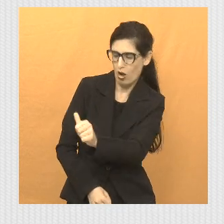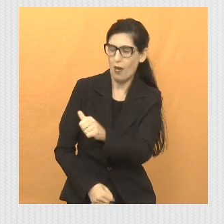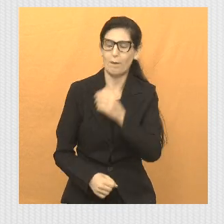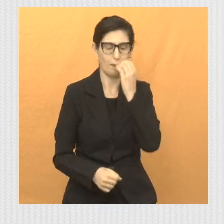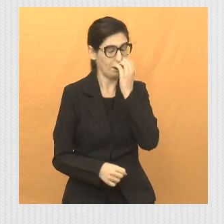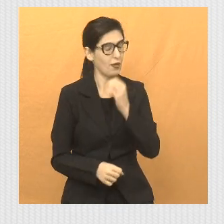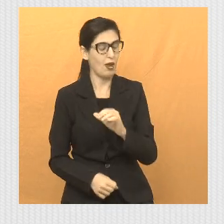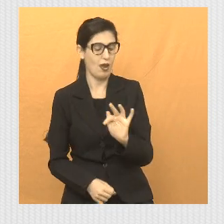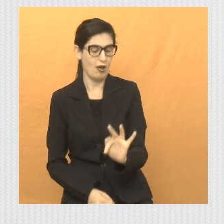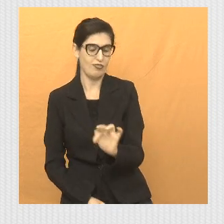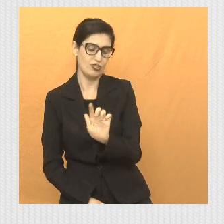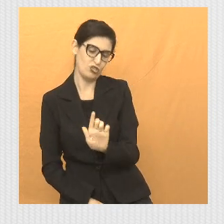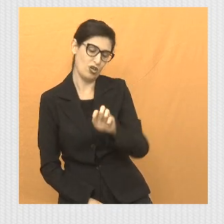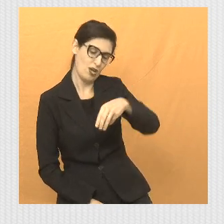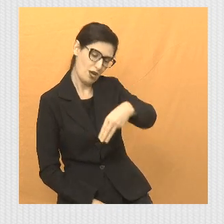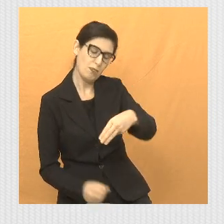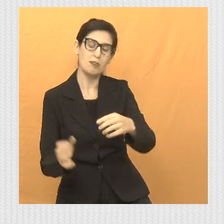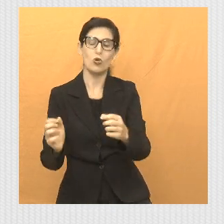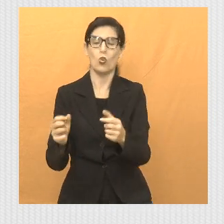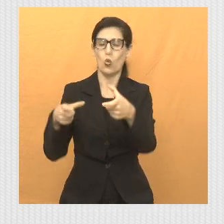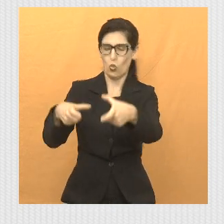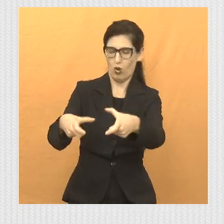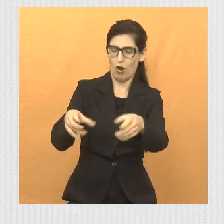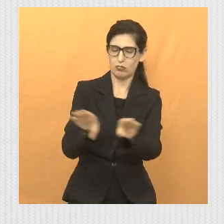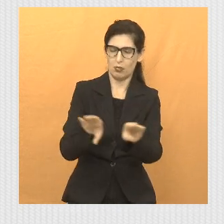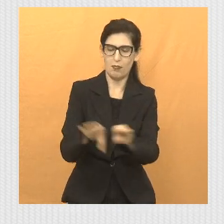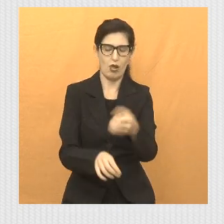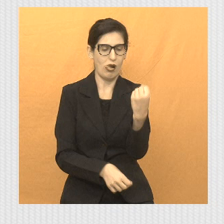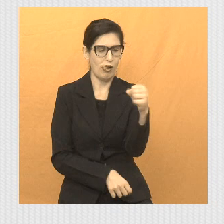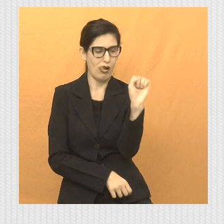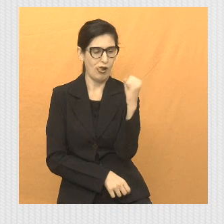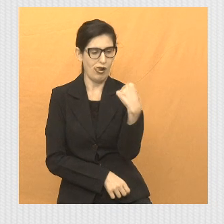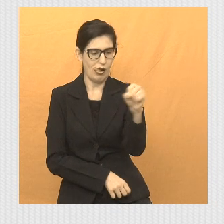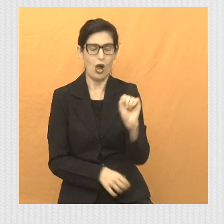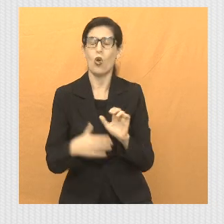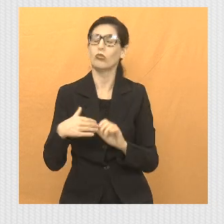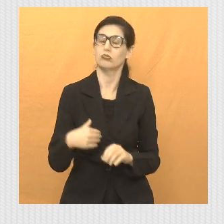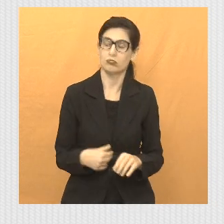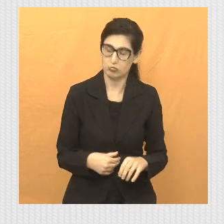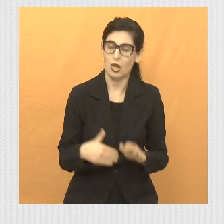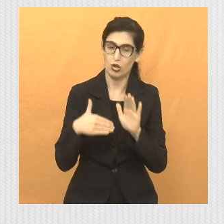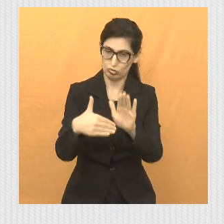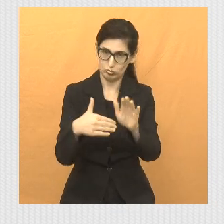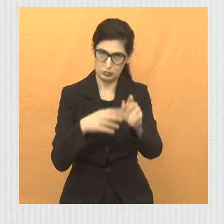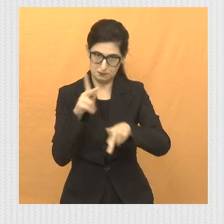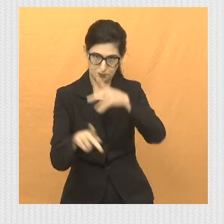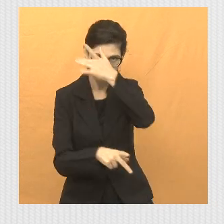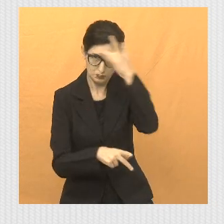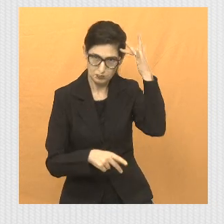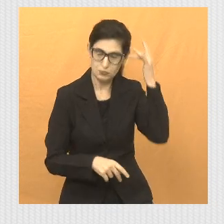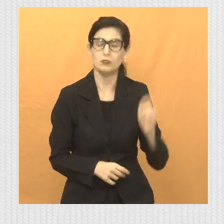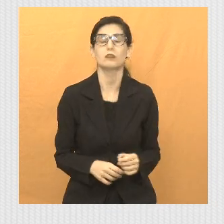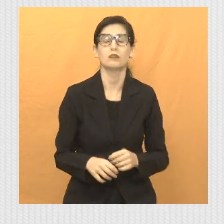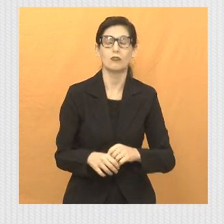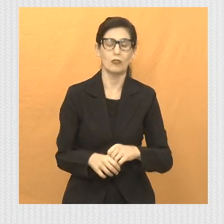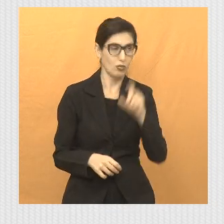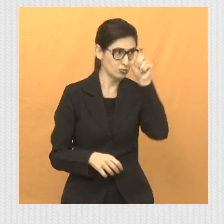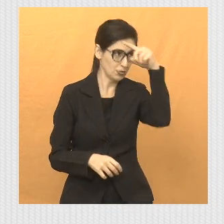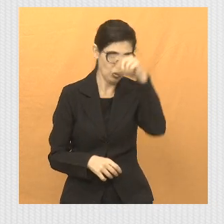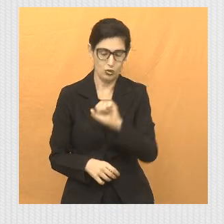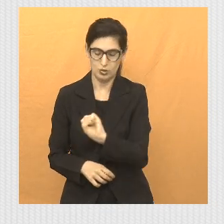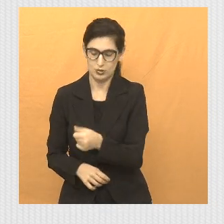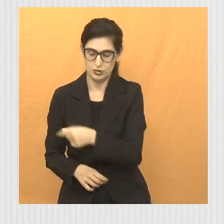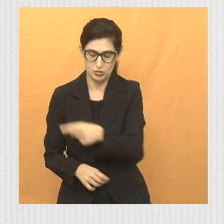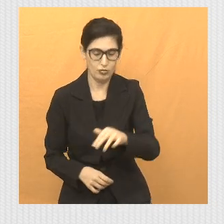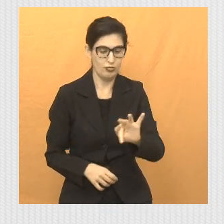a FGN Fisioterapia. Prestação de serviços hospitalar e ambulatorial no Hospital São Francisco de Assis